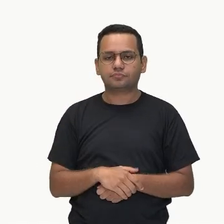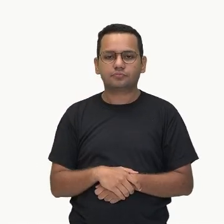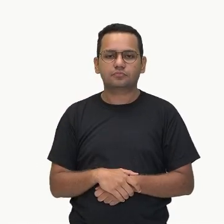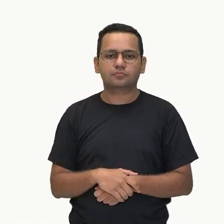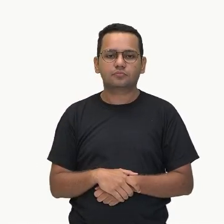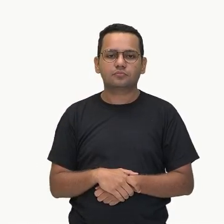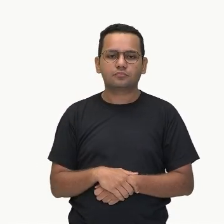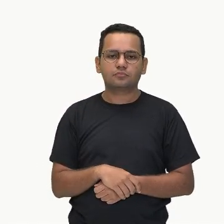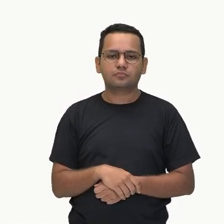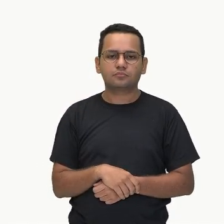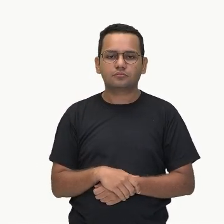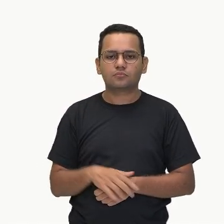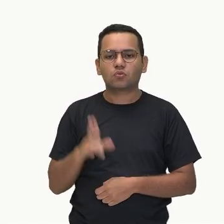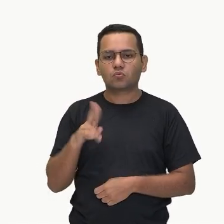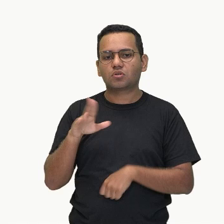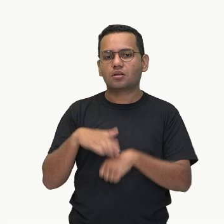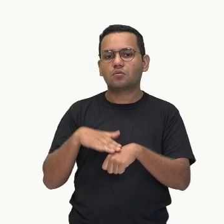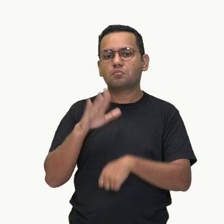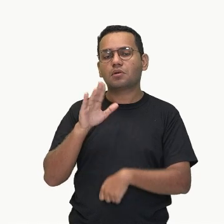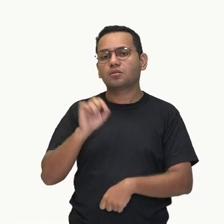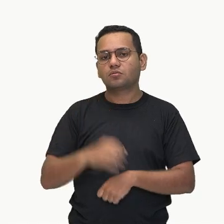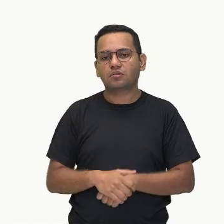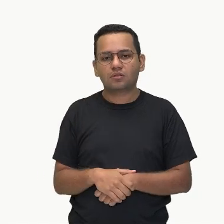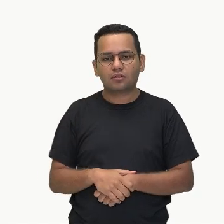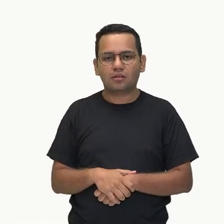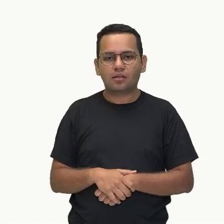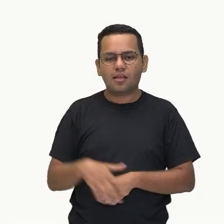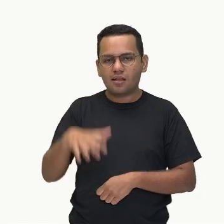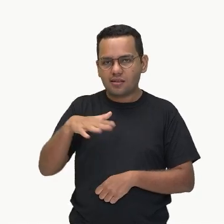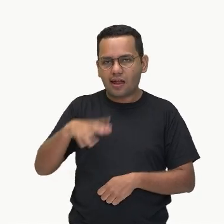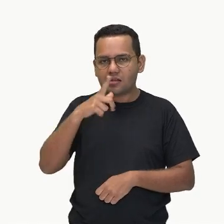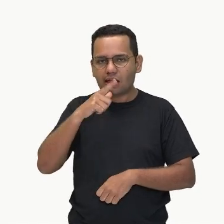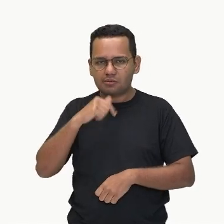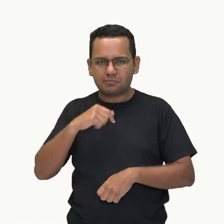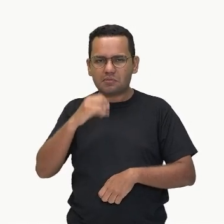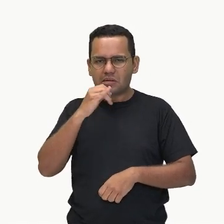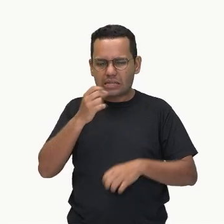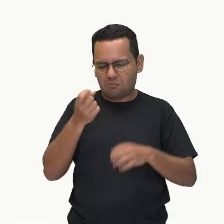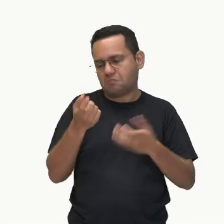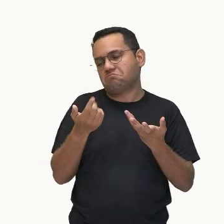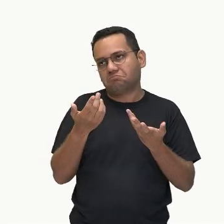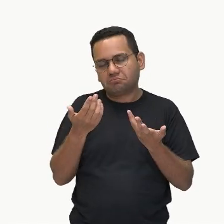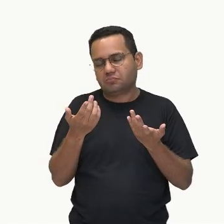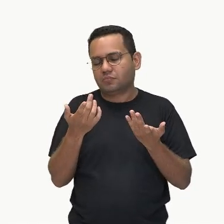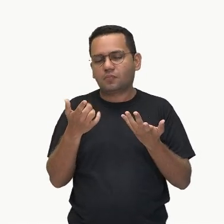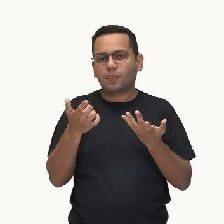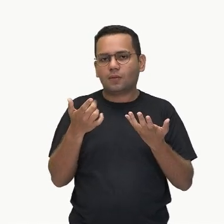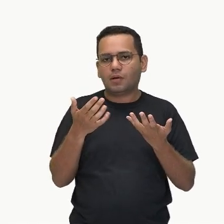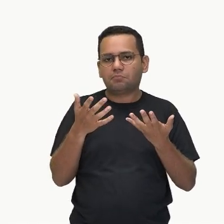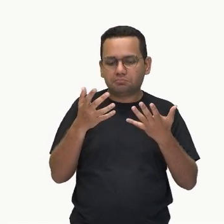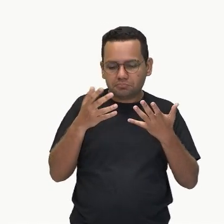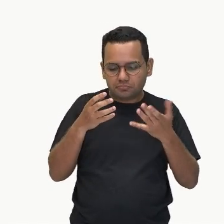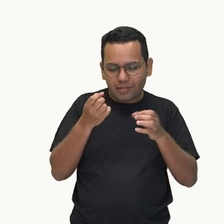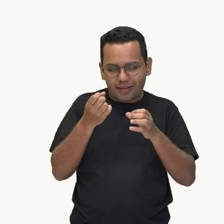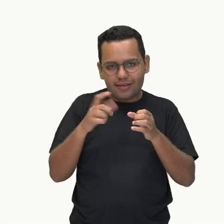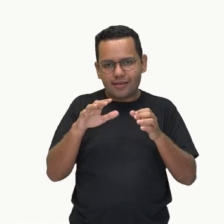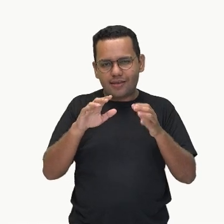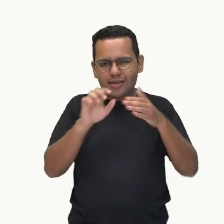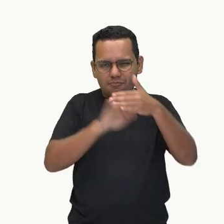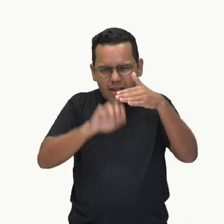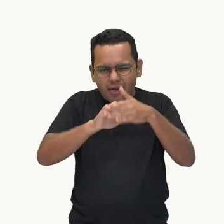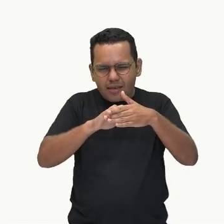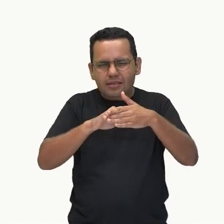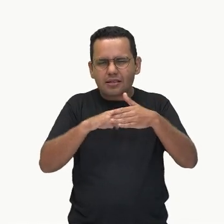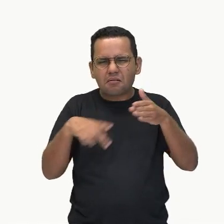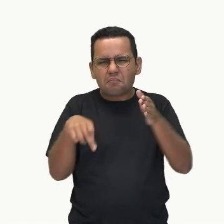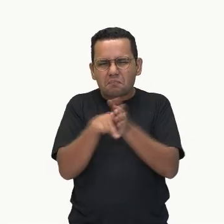aplicado esse método nas estações de tratamento de esgoto. É um método muito utilizado. Né? Vem aquela água suja da cidade